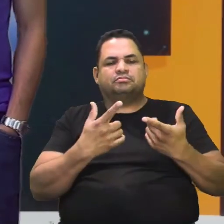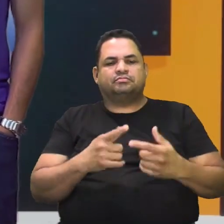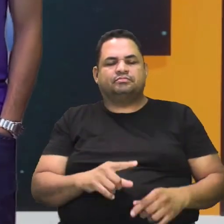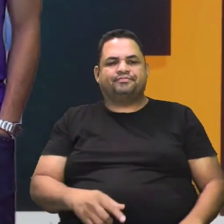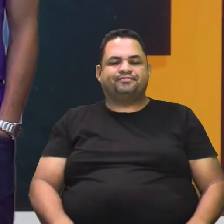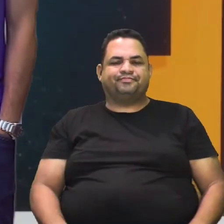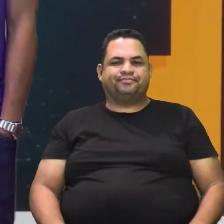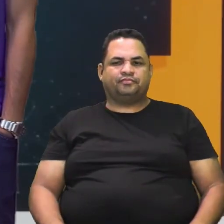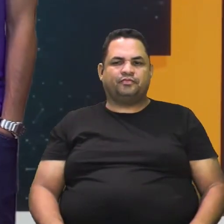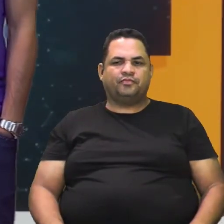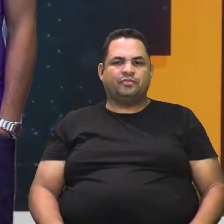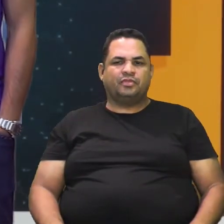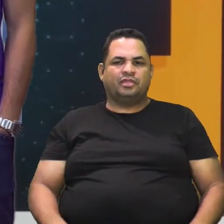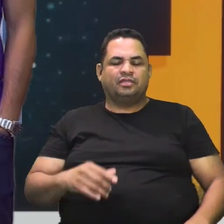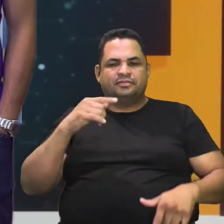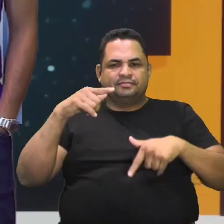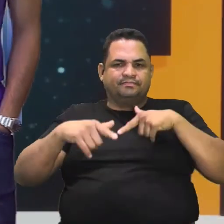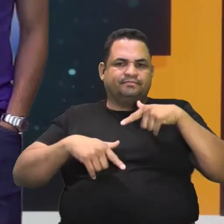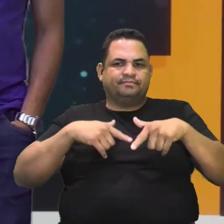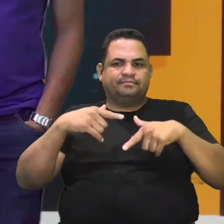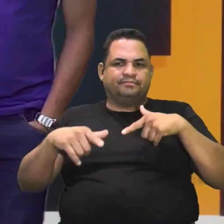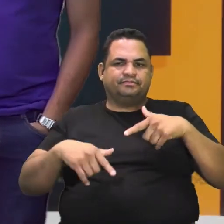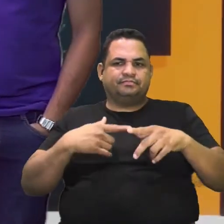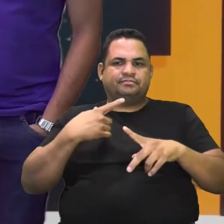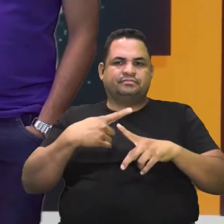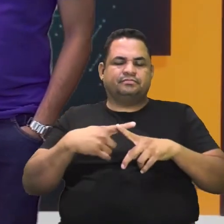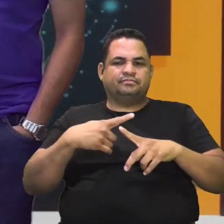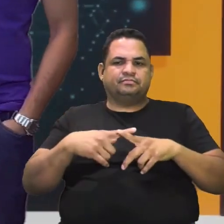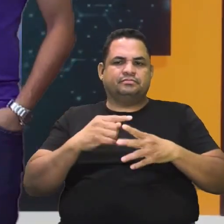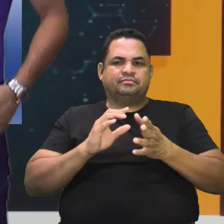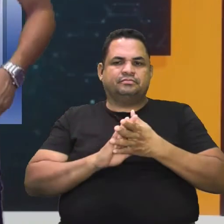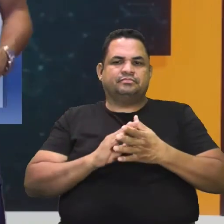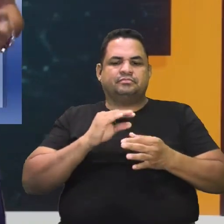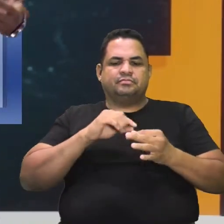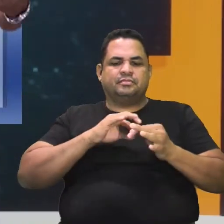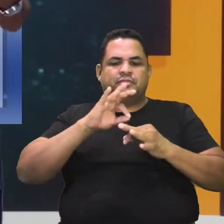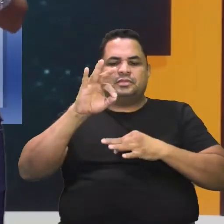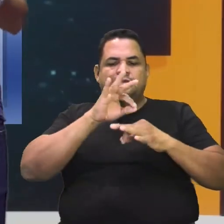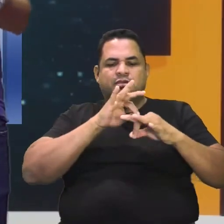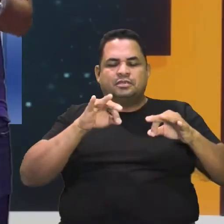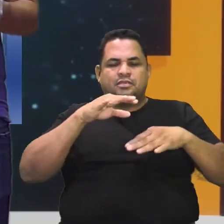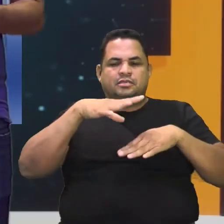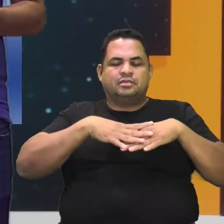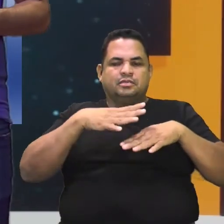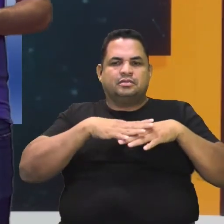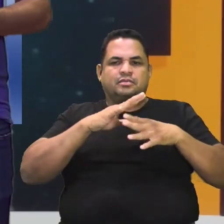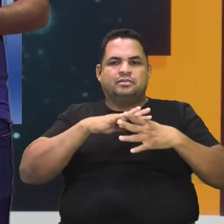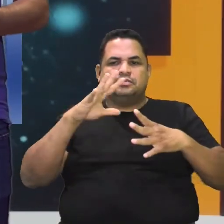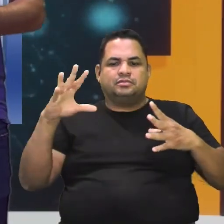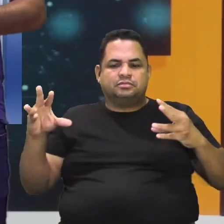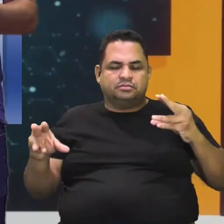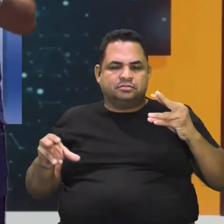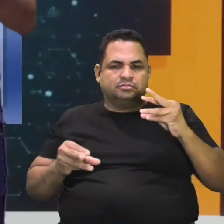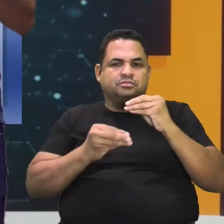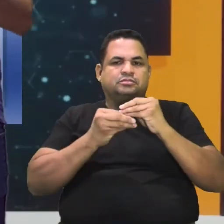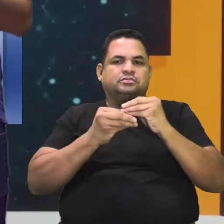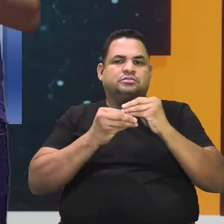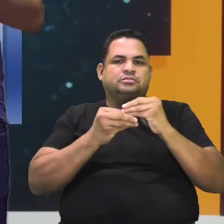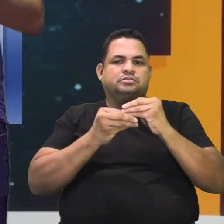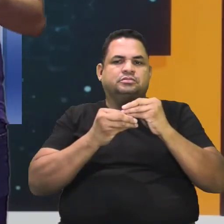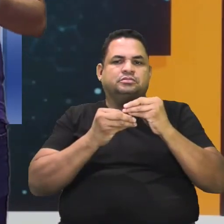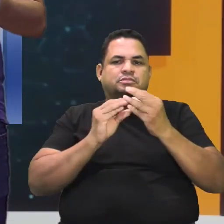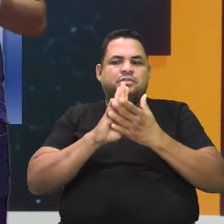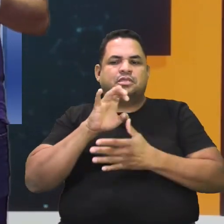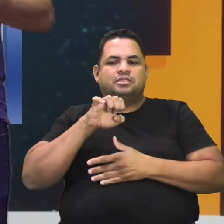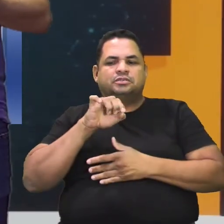essa linha aí de raciocínio. E o mais trabalhoso é por quê? Porque a geometria analítica realmente fez essa fusão entre a geometria e